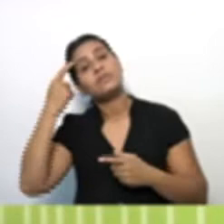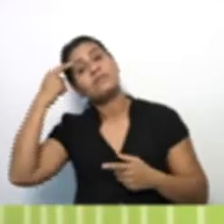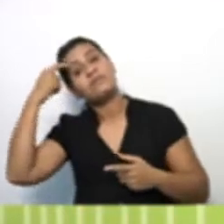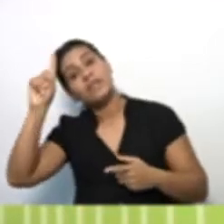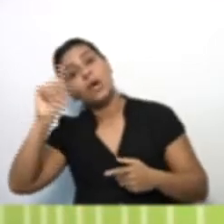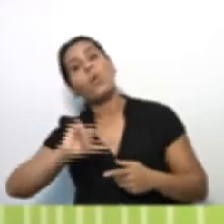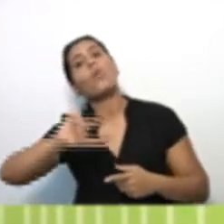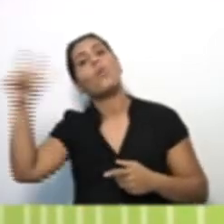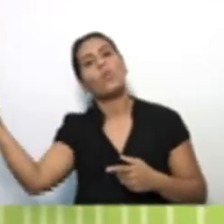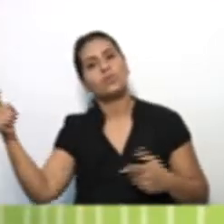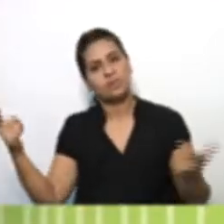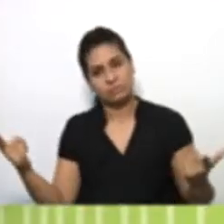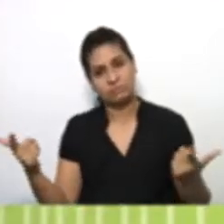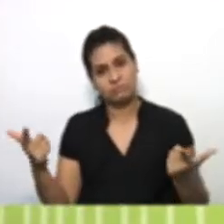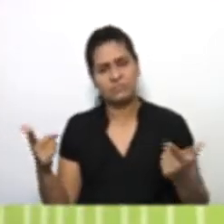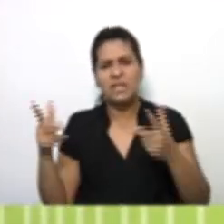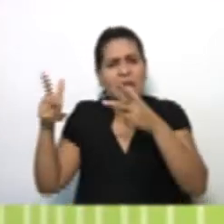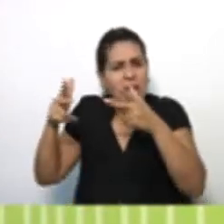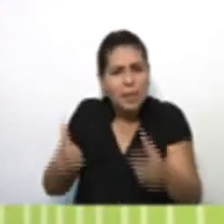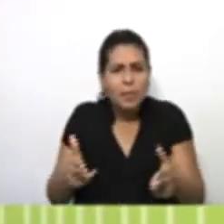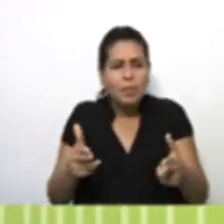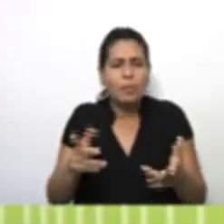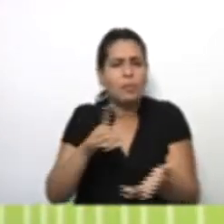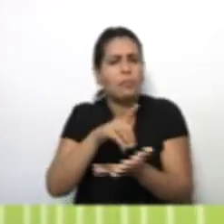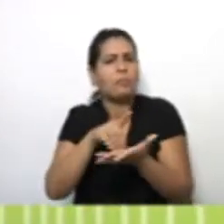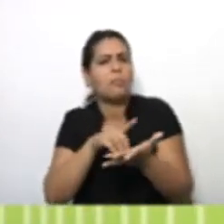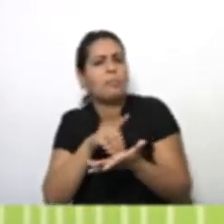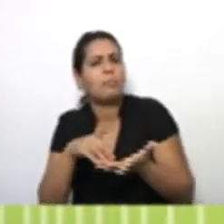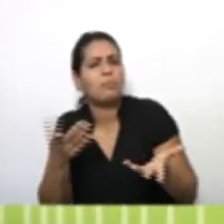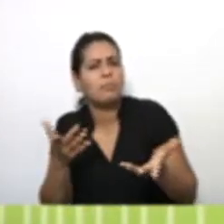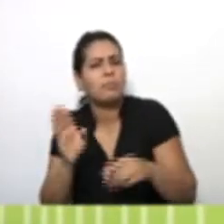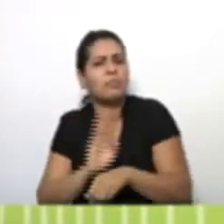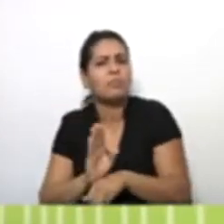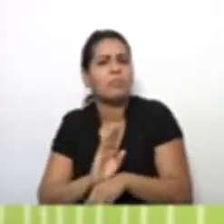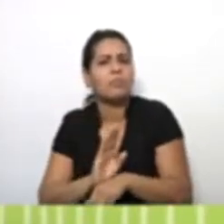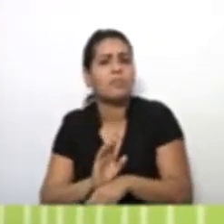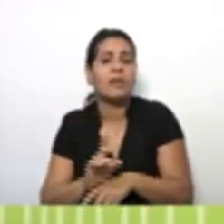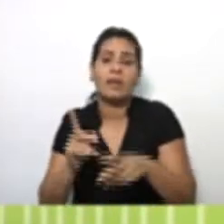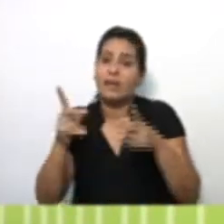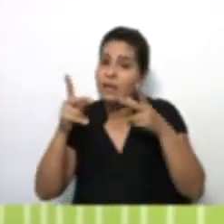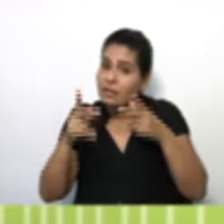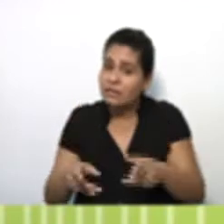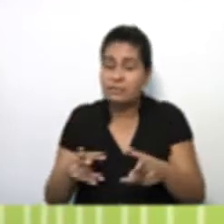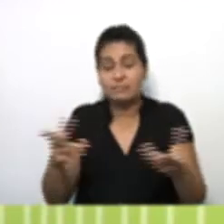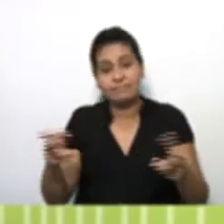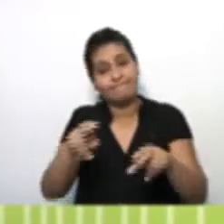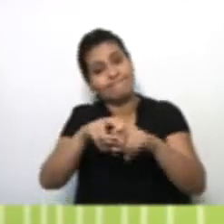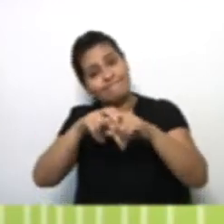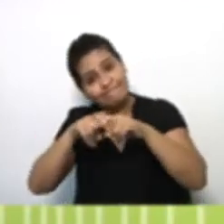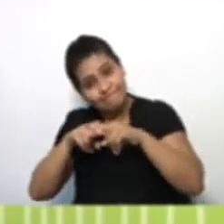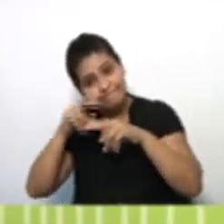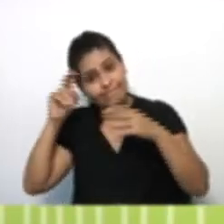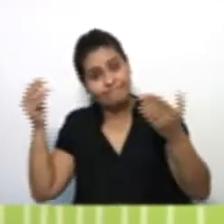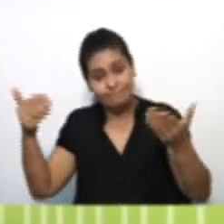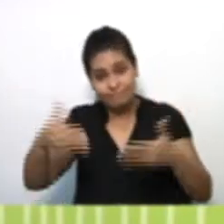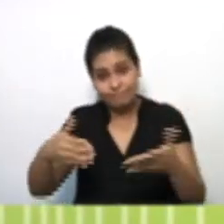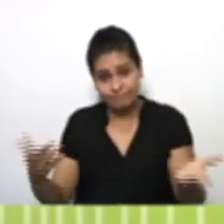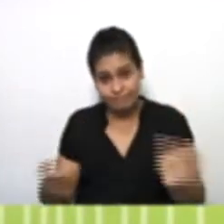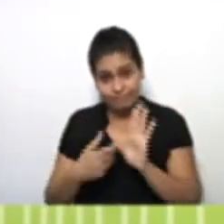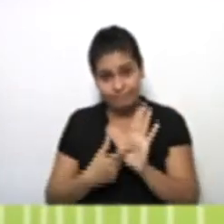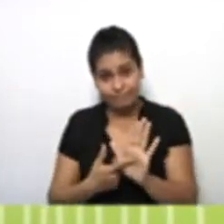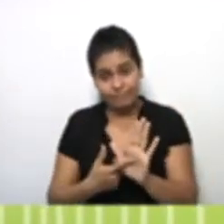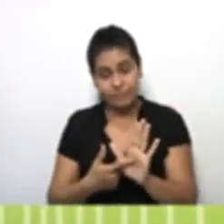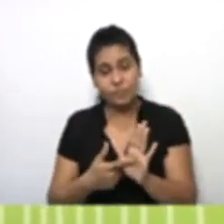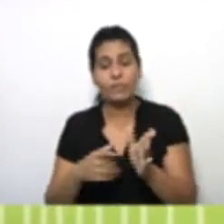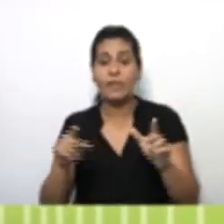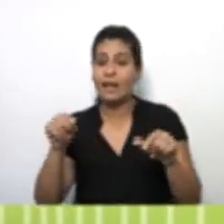outro aparelho para atender a mesma necessidade? É exatamente por essa situação que eu estou aqui, para te mostrar o seguinte: o